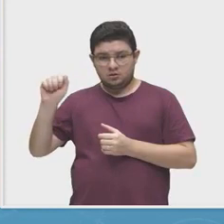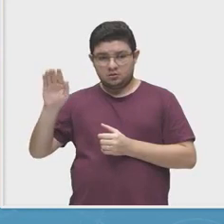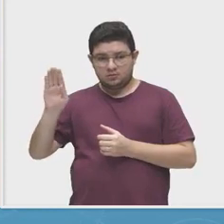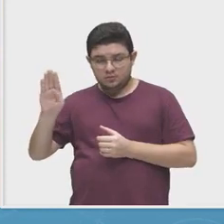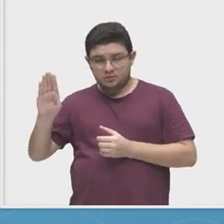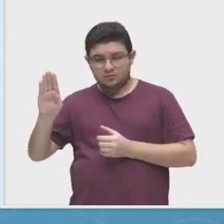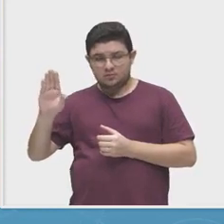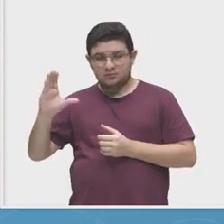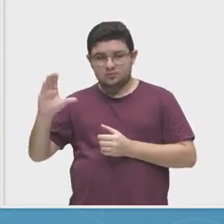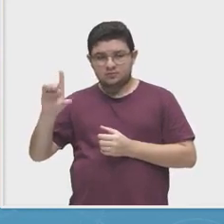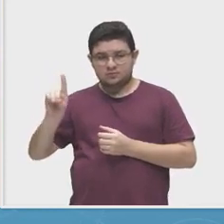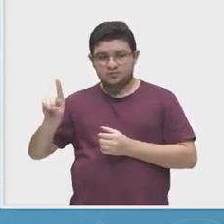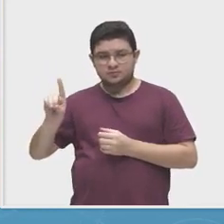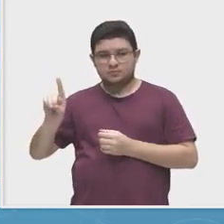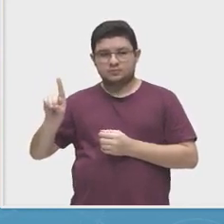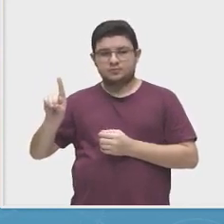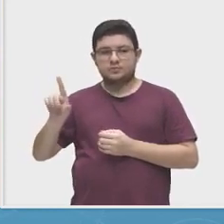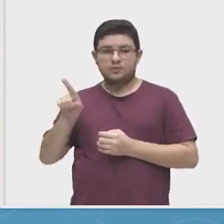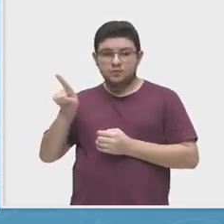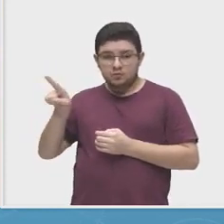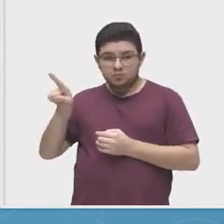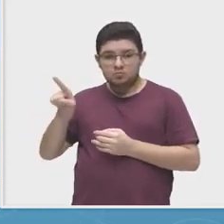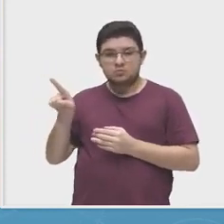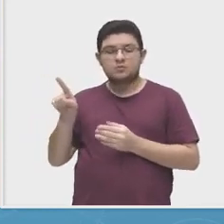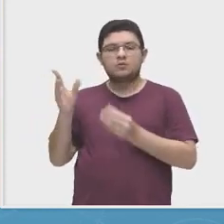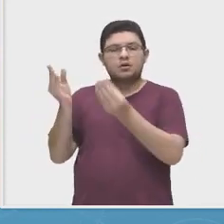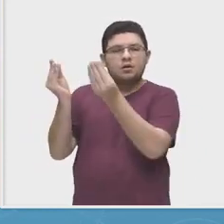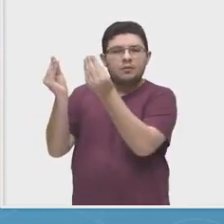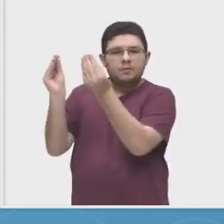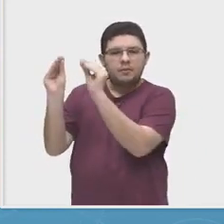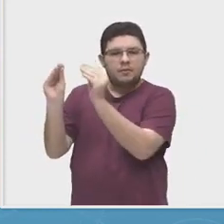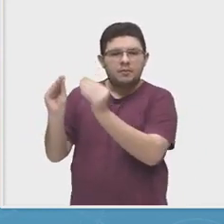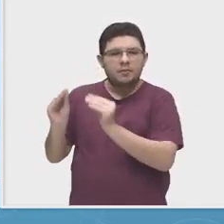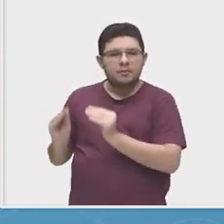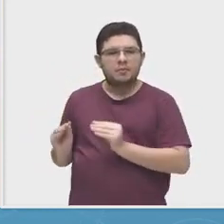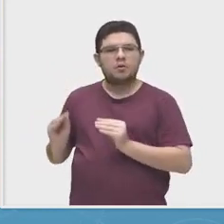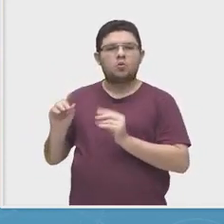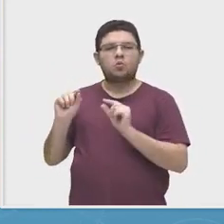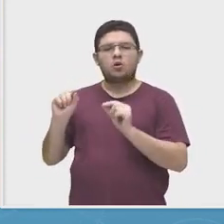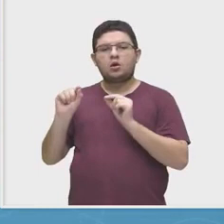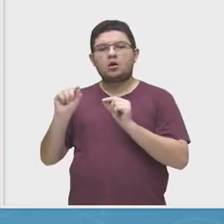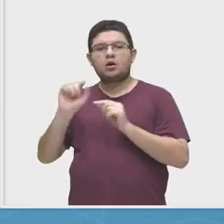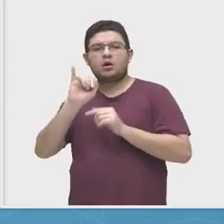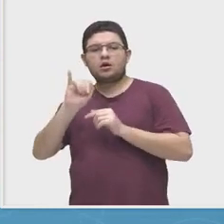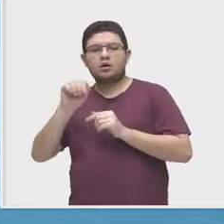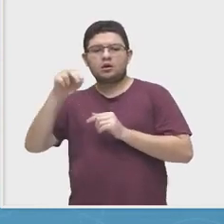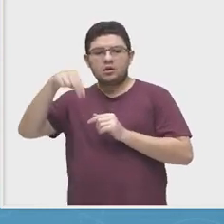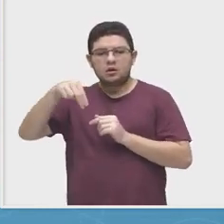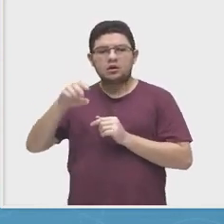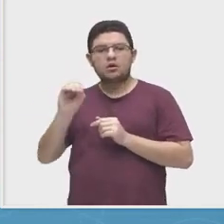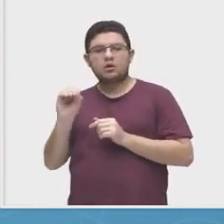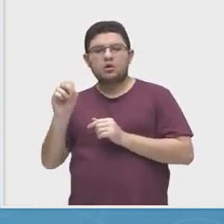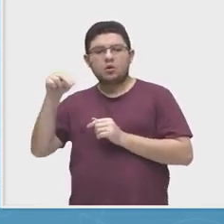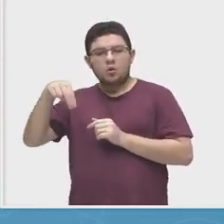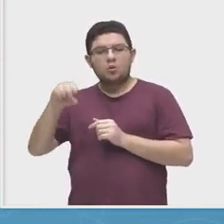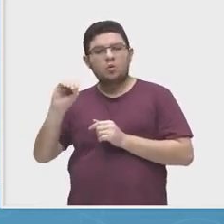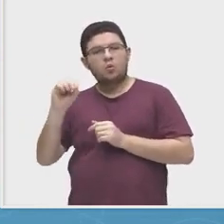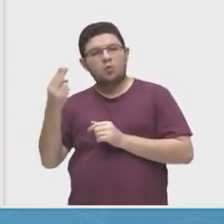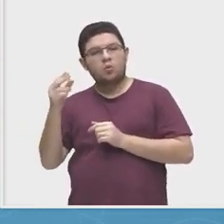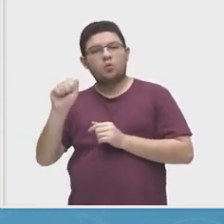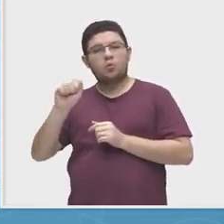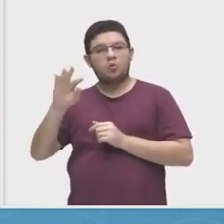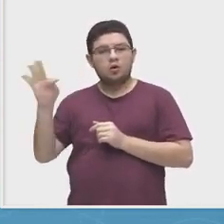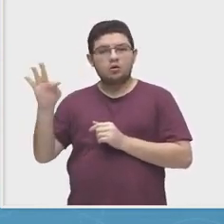frases, complete the sentence with the correct preposition below and translate them. Então, complete as frases a seguir com